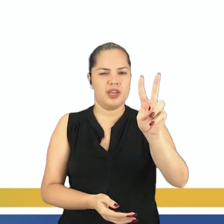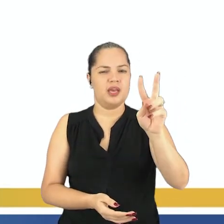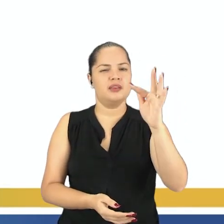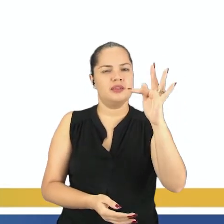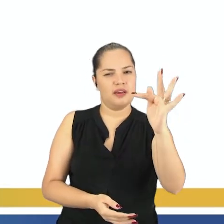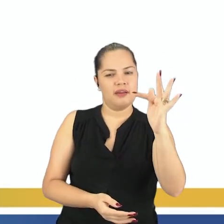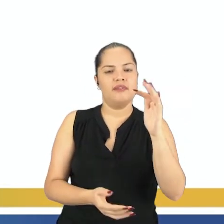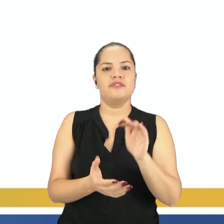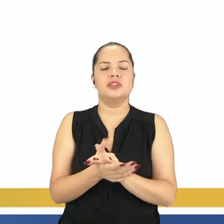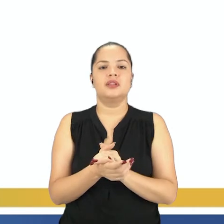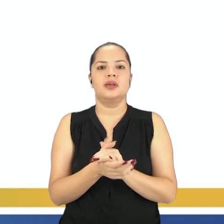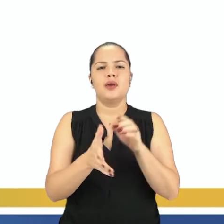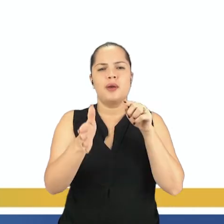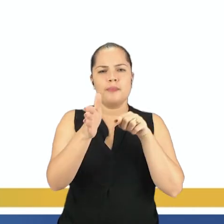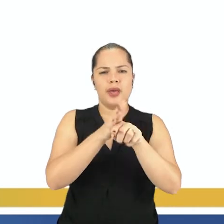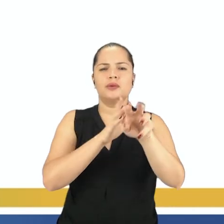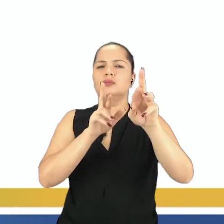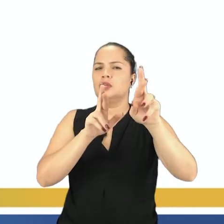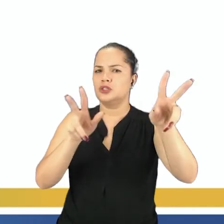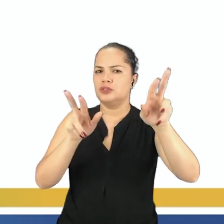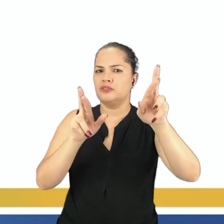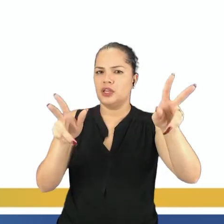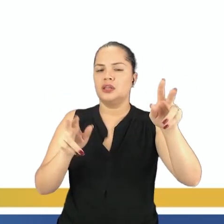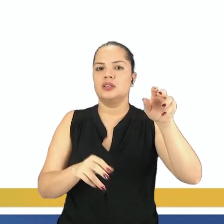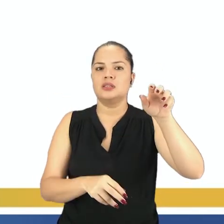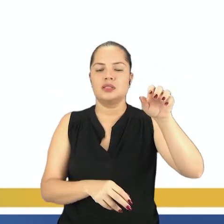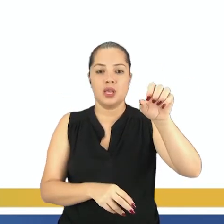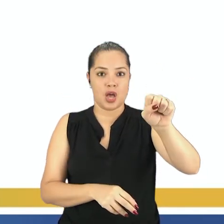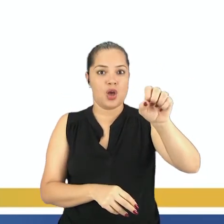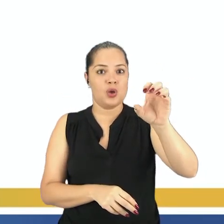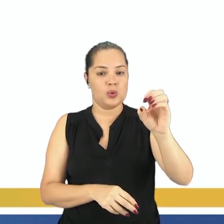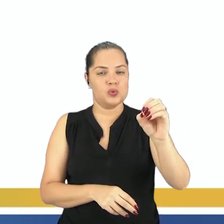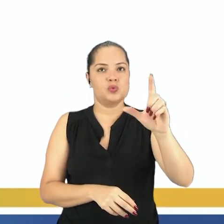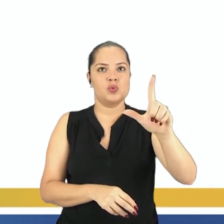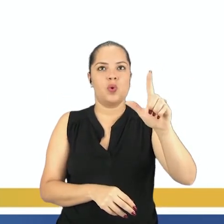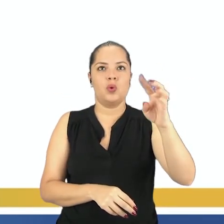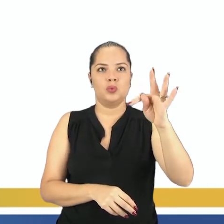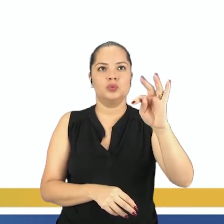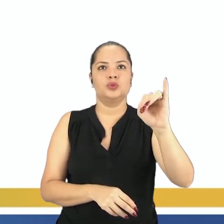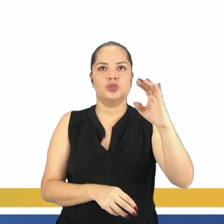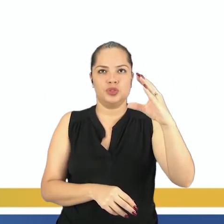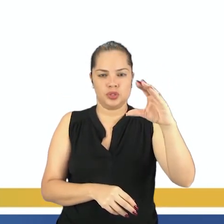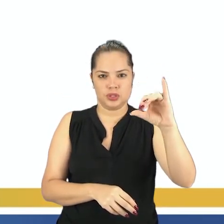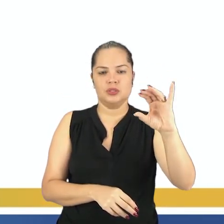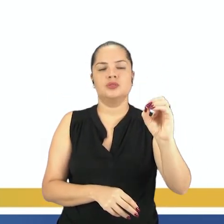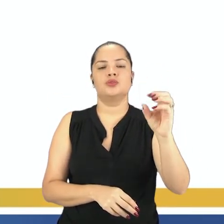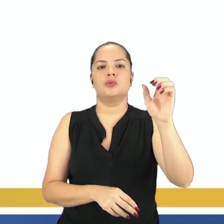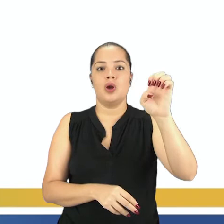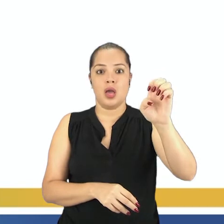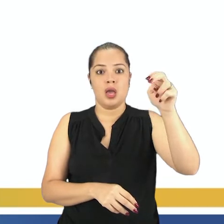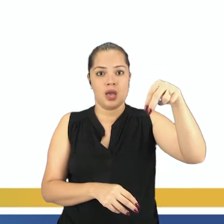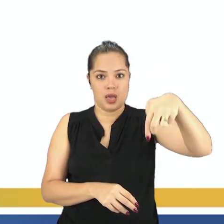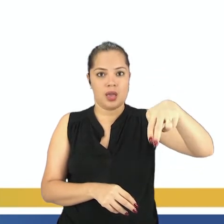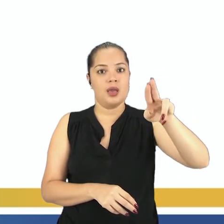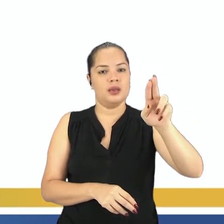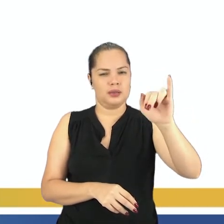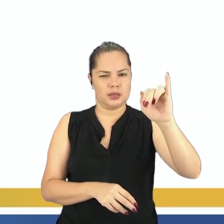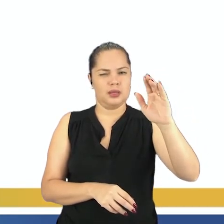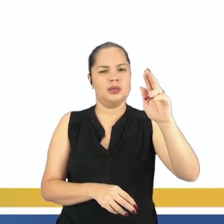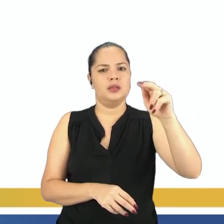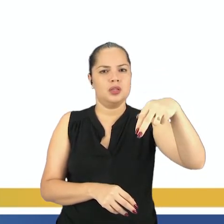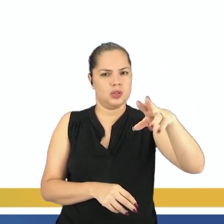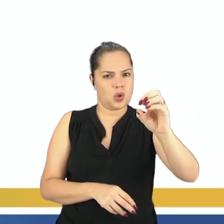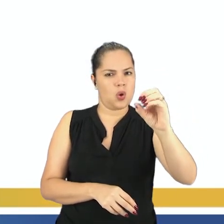2 pergunta a diferença entre solstício e equinócio, comentei com vocês. E a 3 pede que vocês encontrem, né,